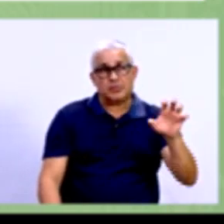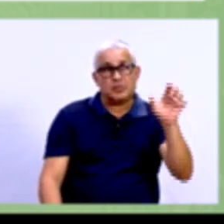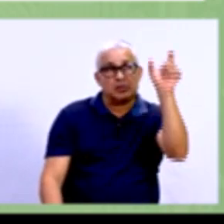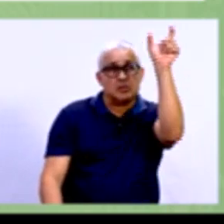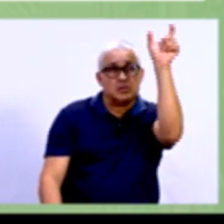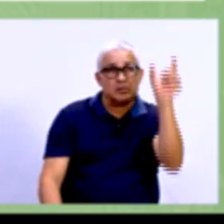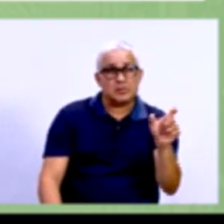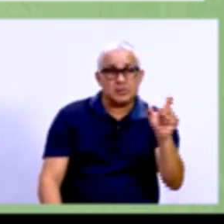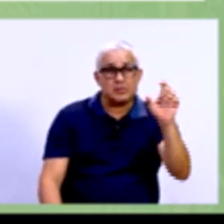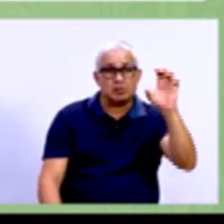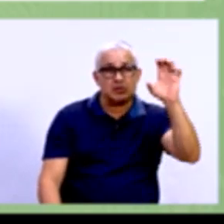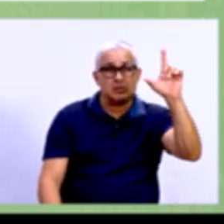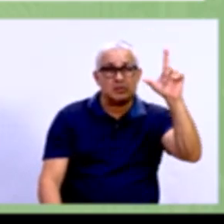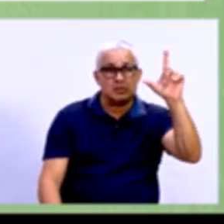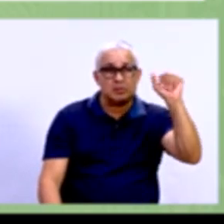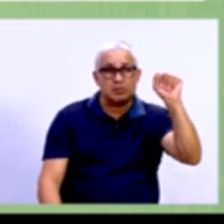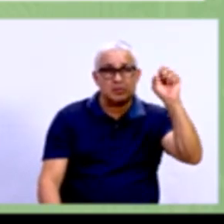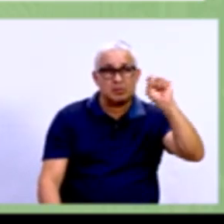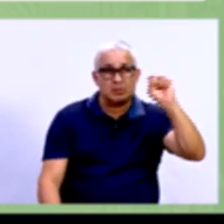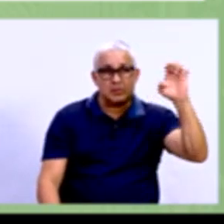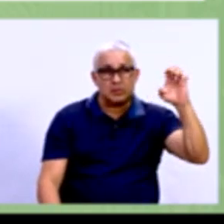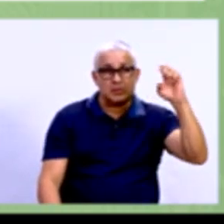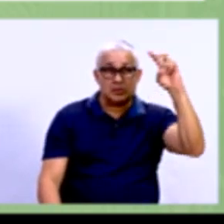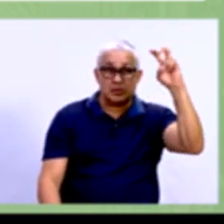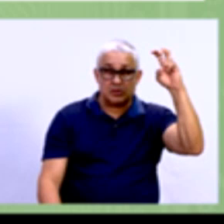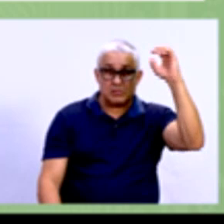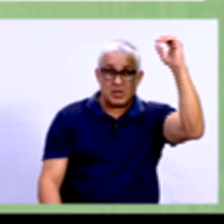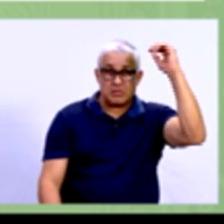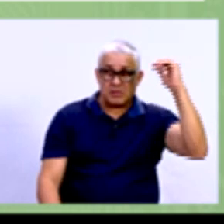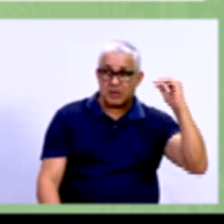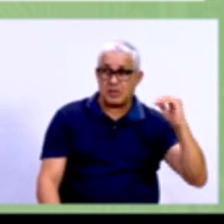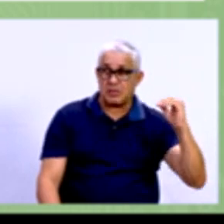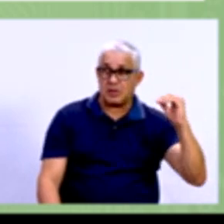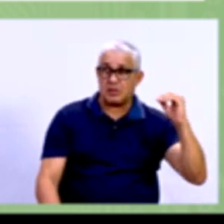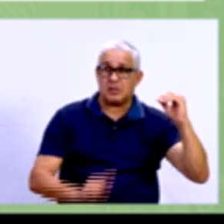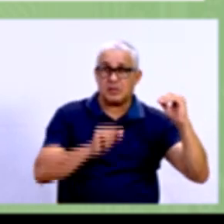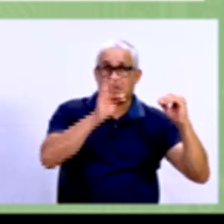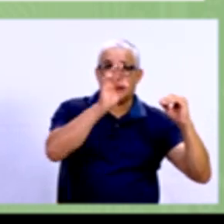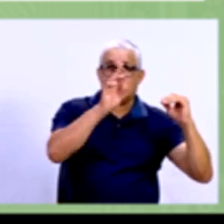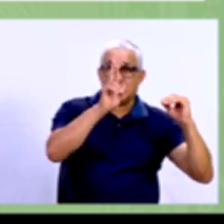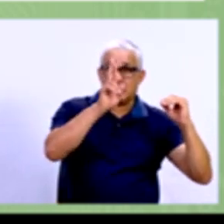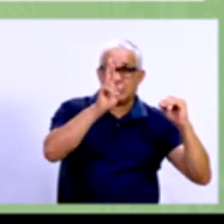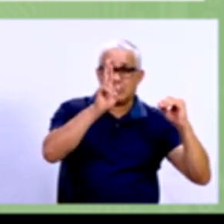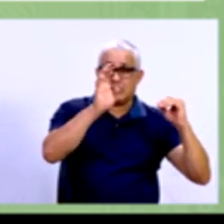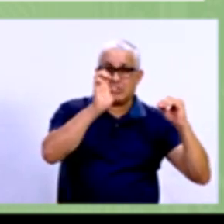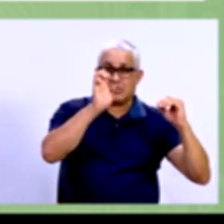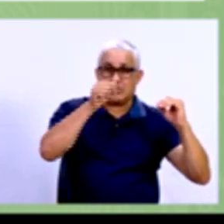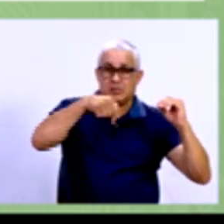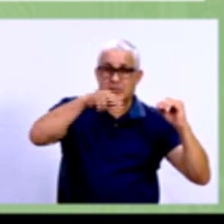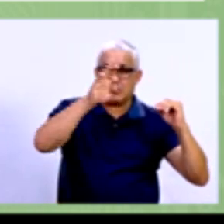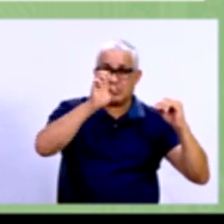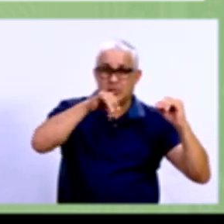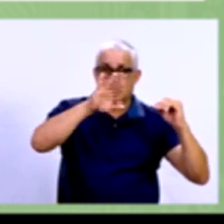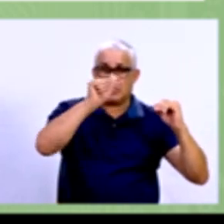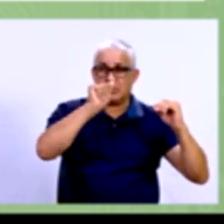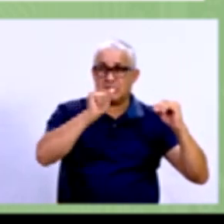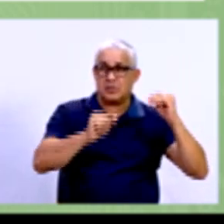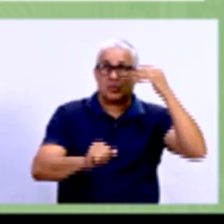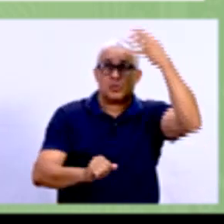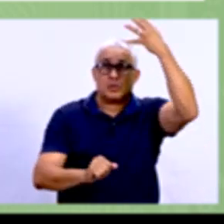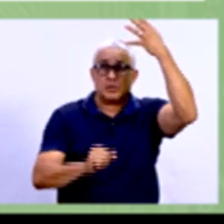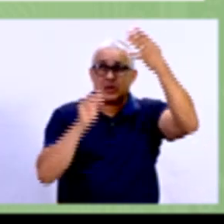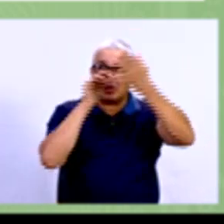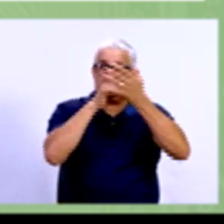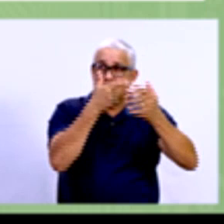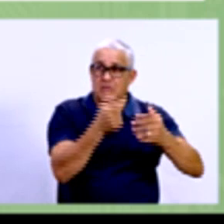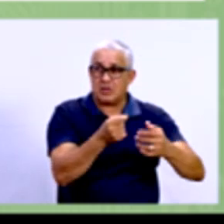3, 4, 5, 6 classes, né? Aqui as frequências, igual a gente acabou de ver, por exemplo, que de 4 a 20 a